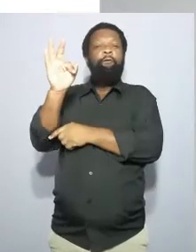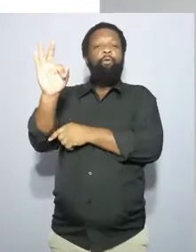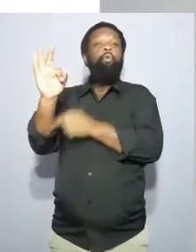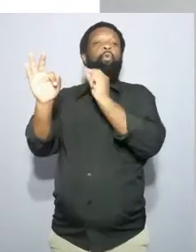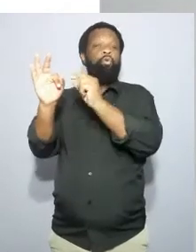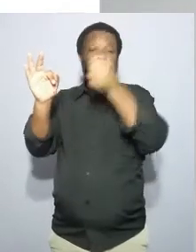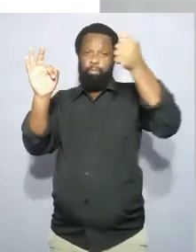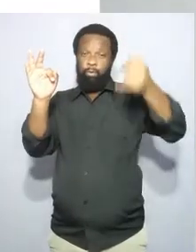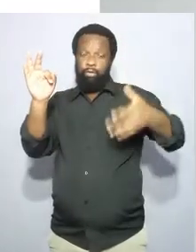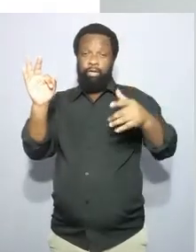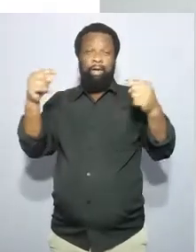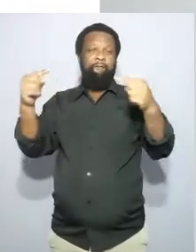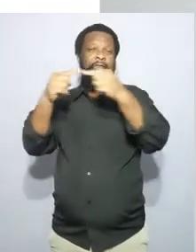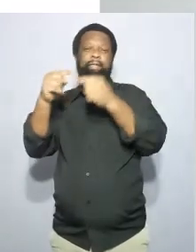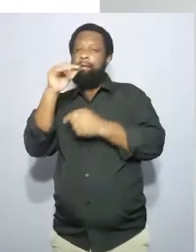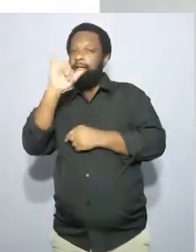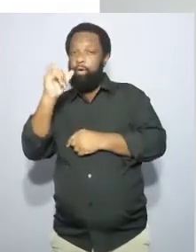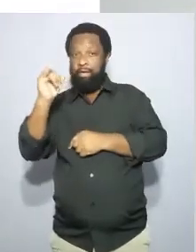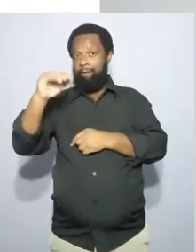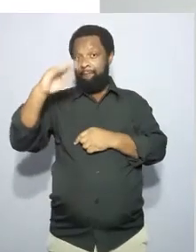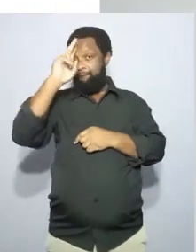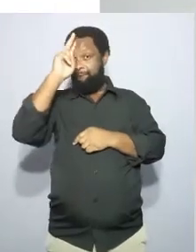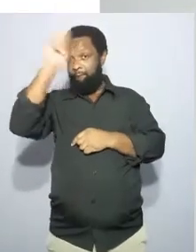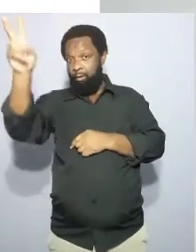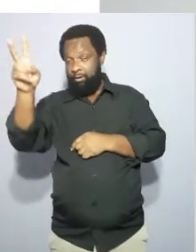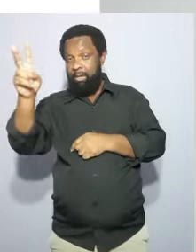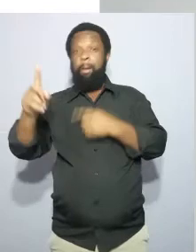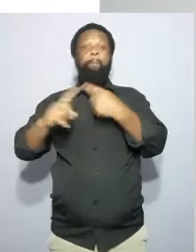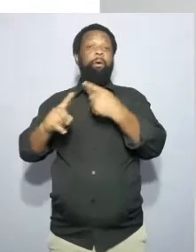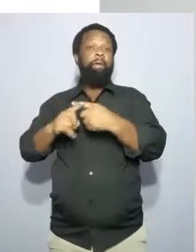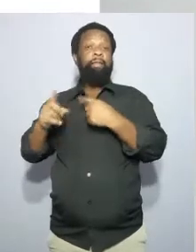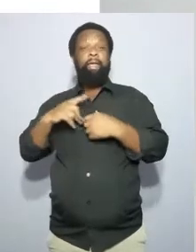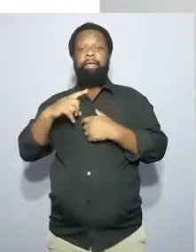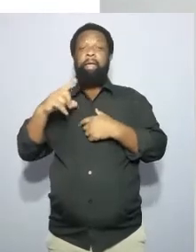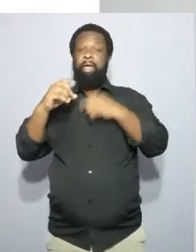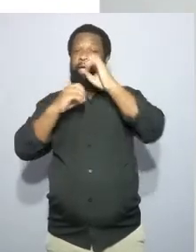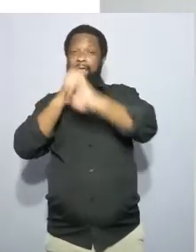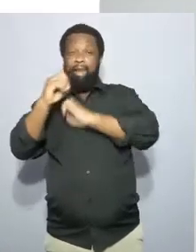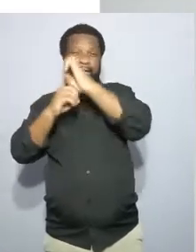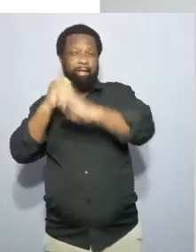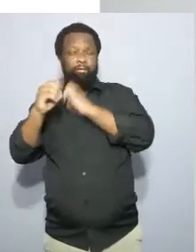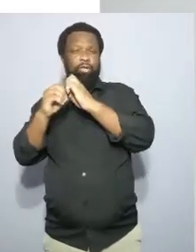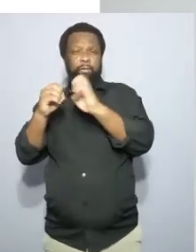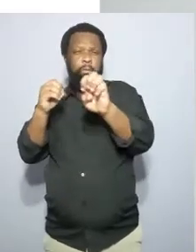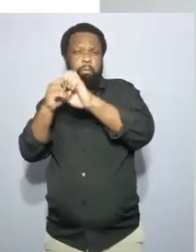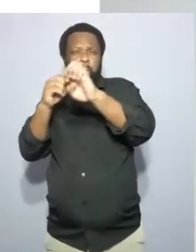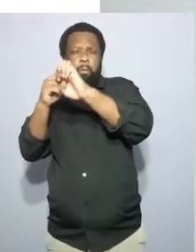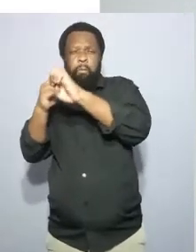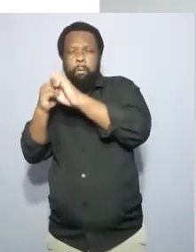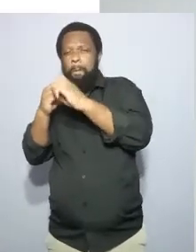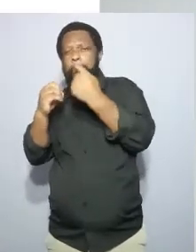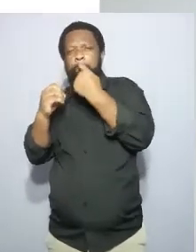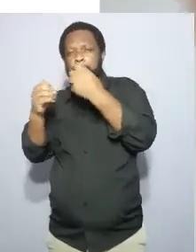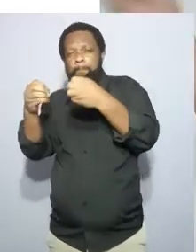afinidade eletrônica alta, então ele atrai bem os elétrons, né, da sua eletrosfera e